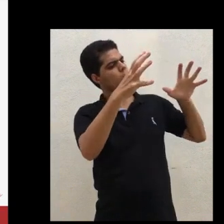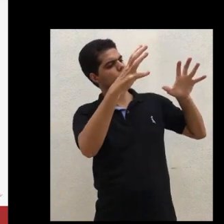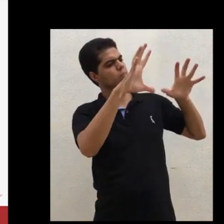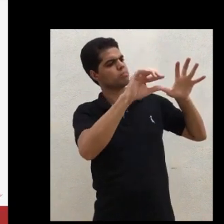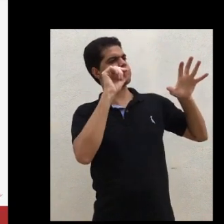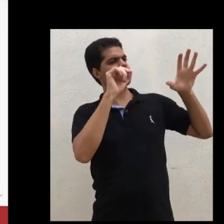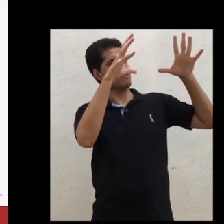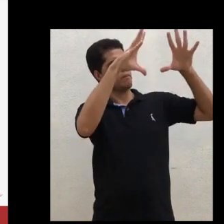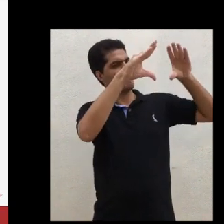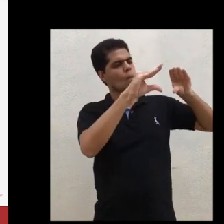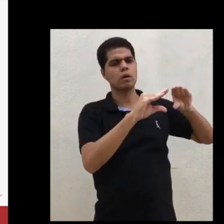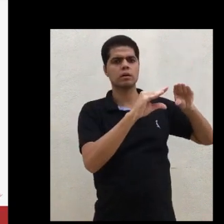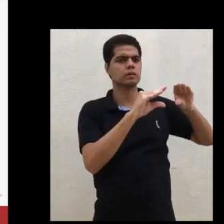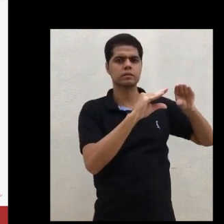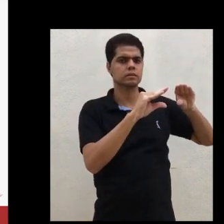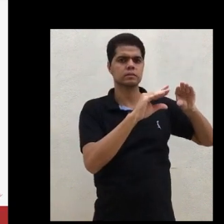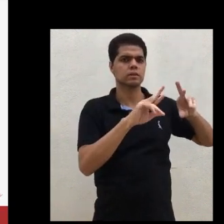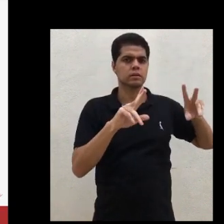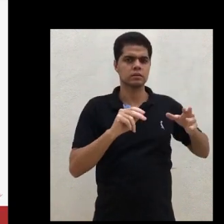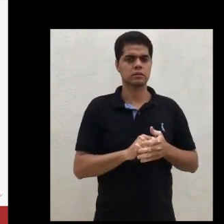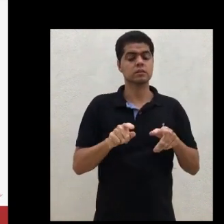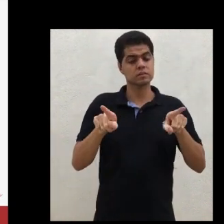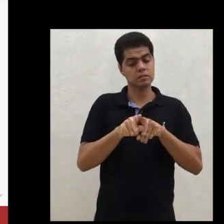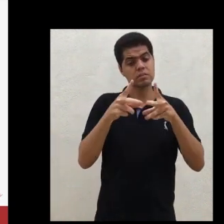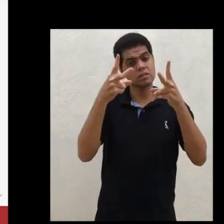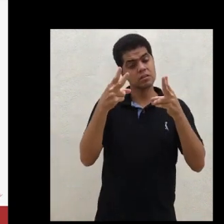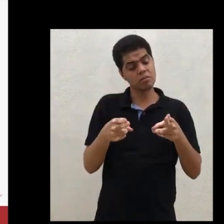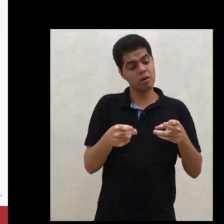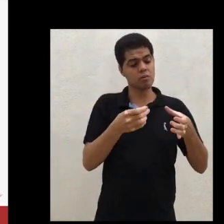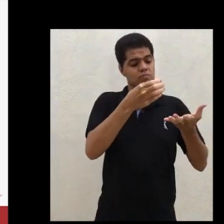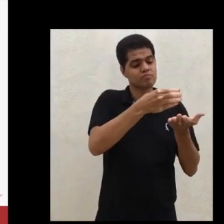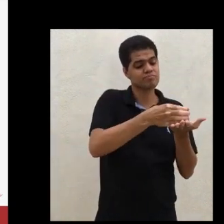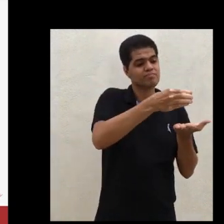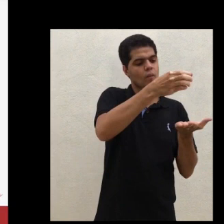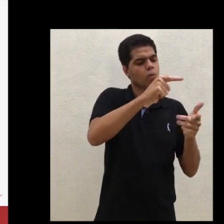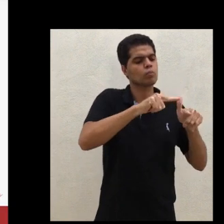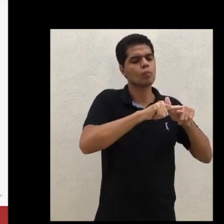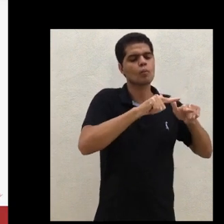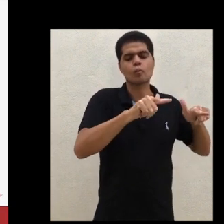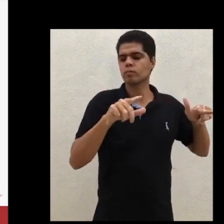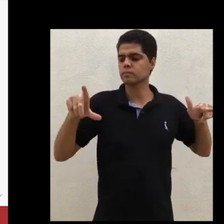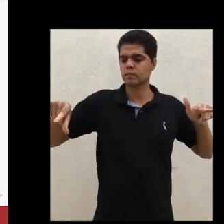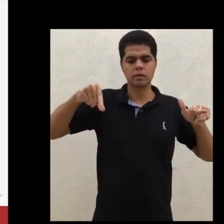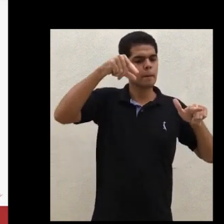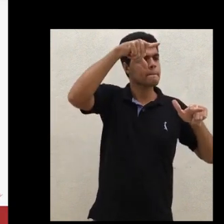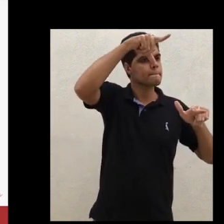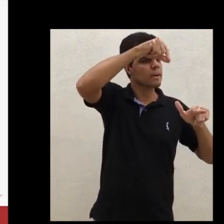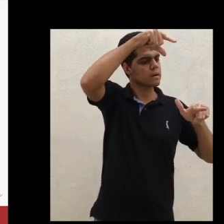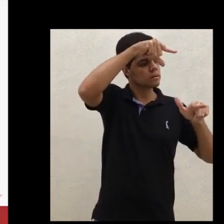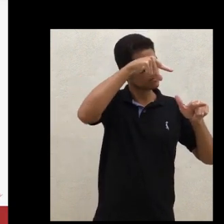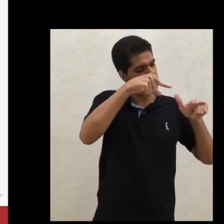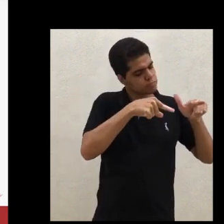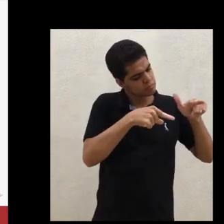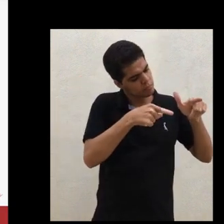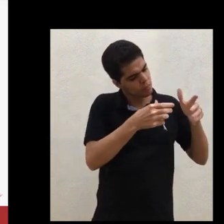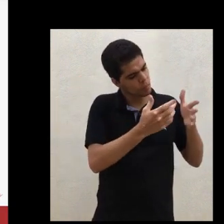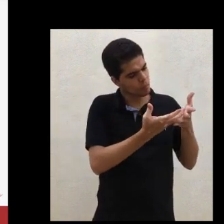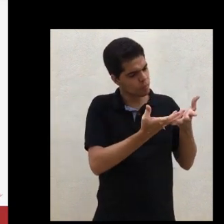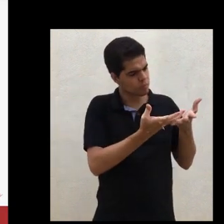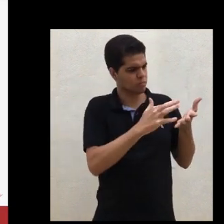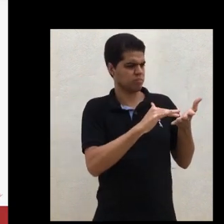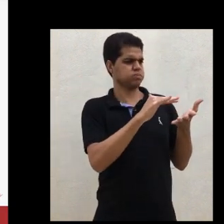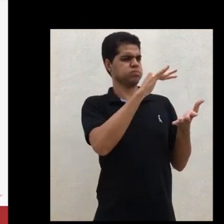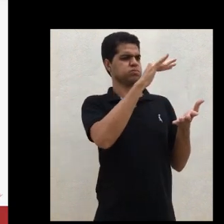é um monte ou não. Né? Da mesma forma que uma única gota, ela não define se um copo está cheio ou se um copo